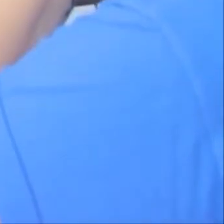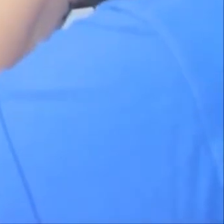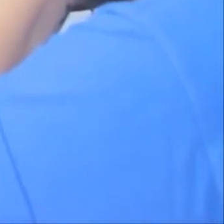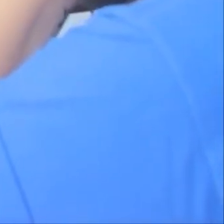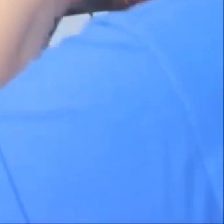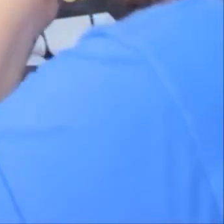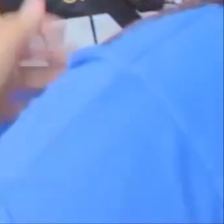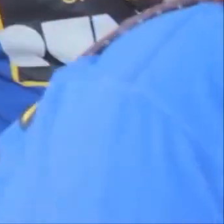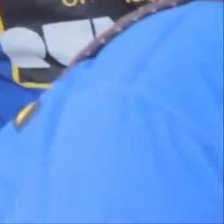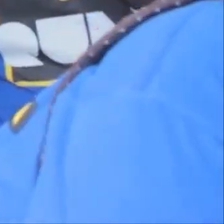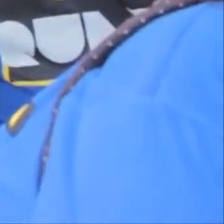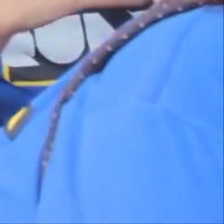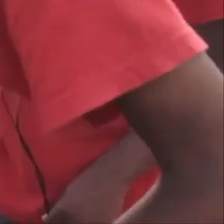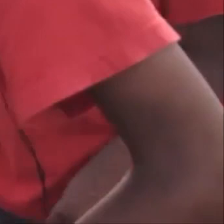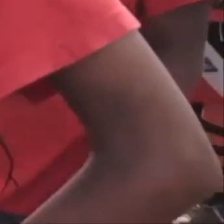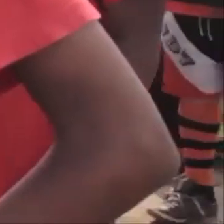condução.